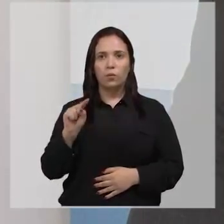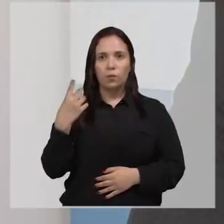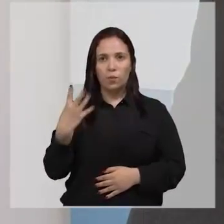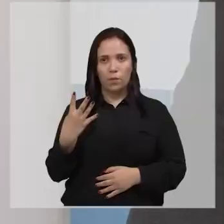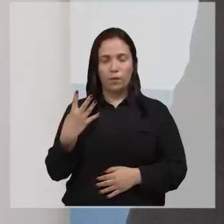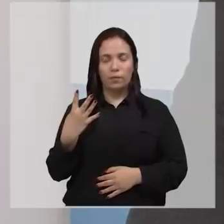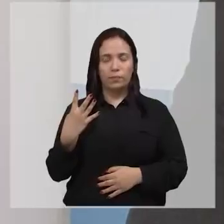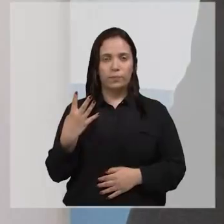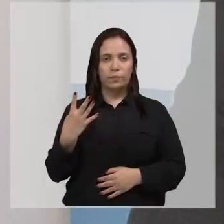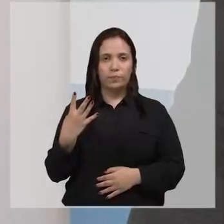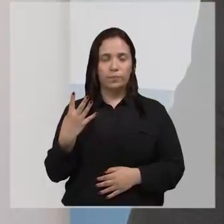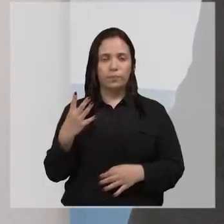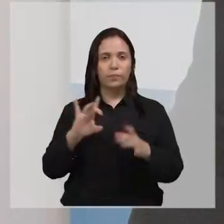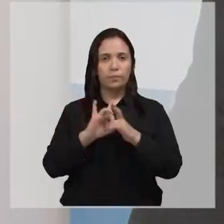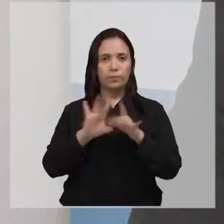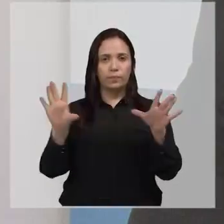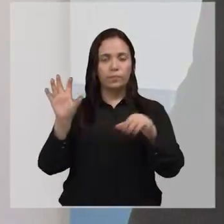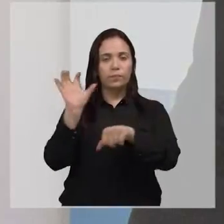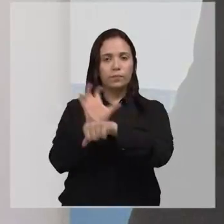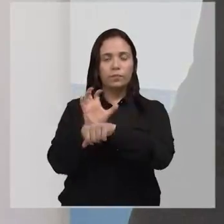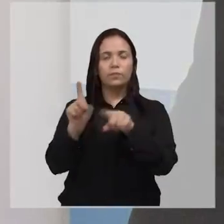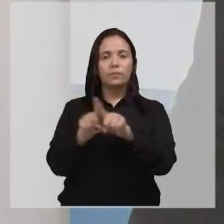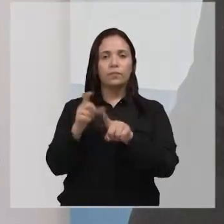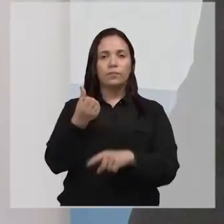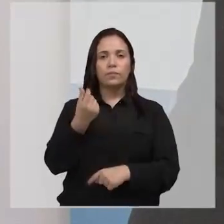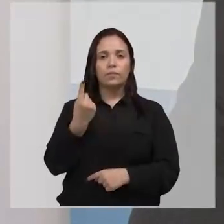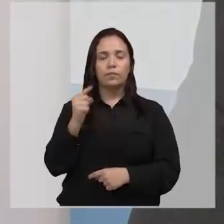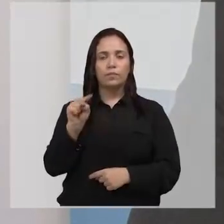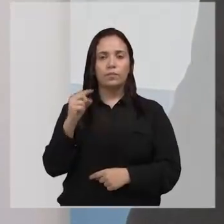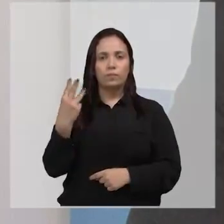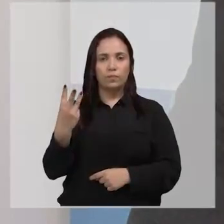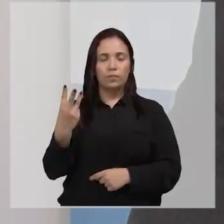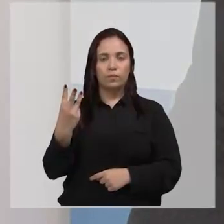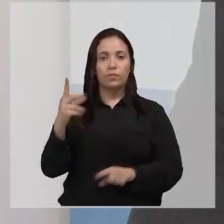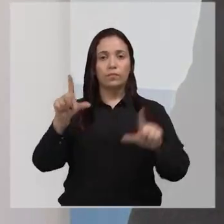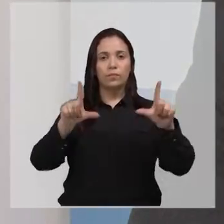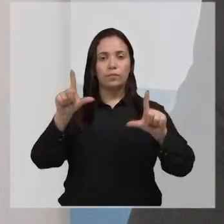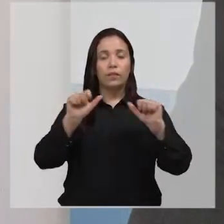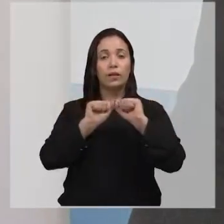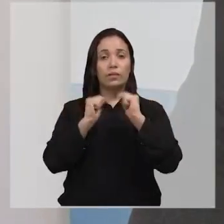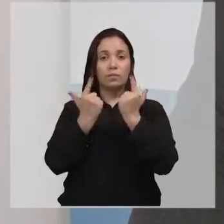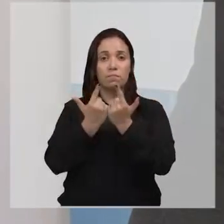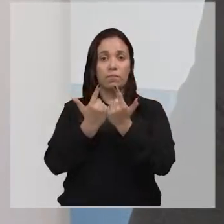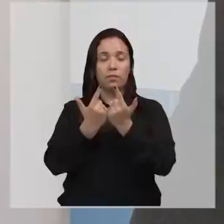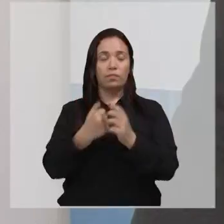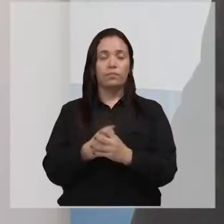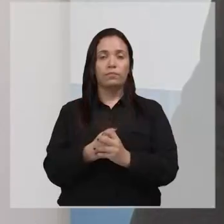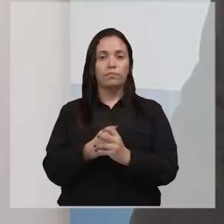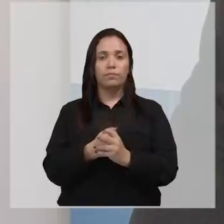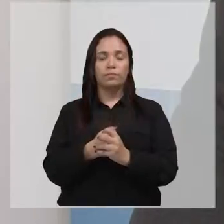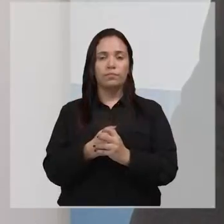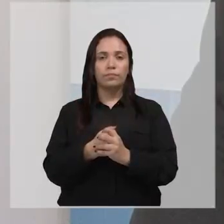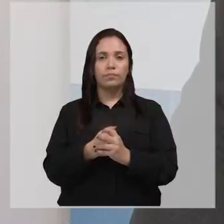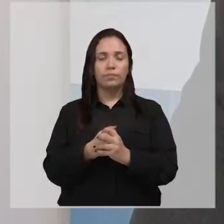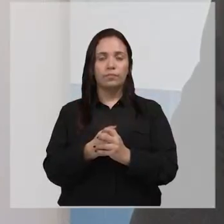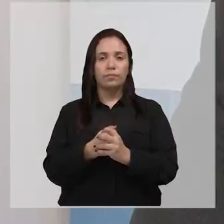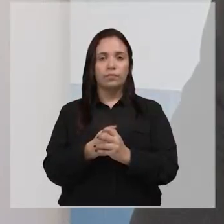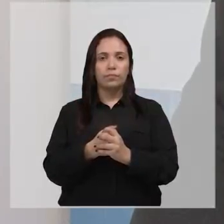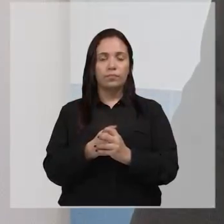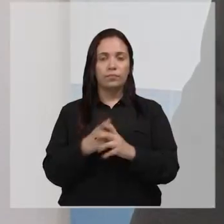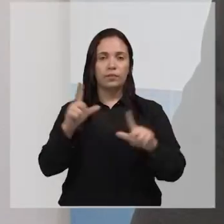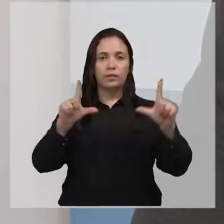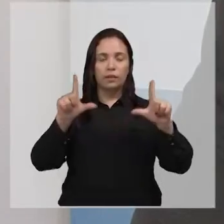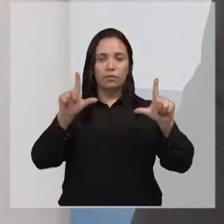61.4, aberto e digital, e canal 61.3 na sua TV Assembleia. A